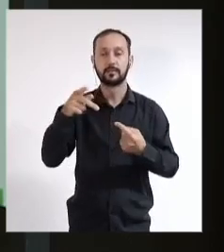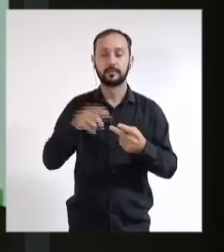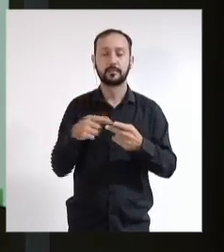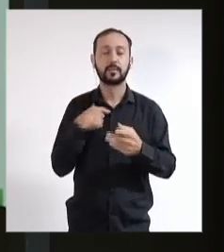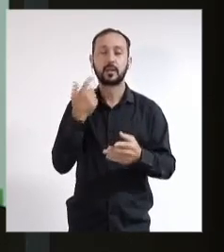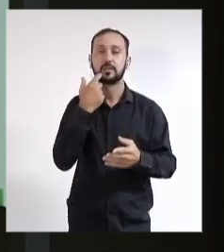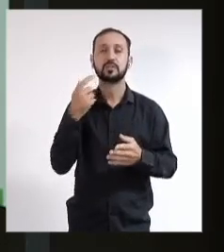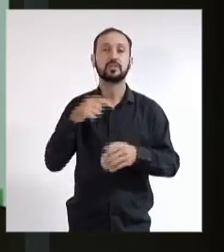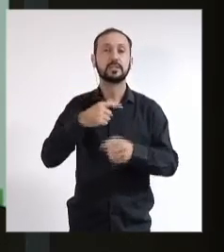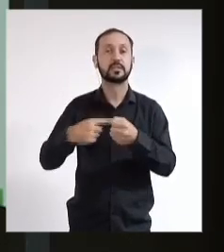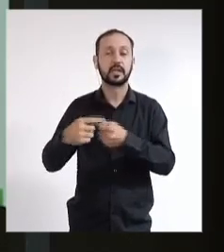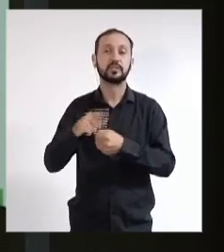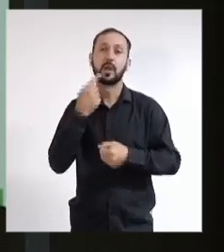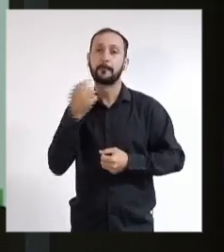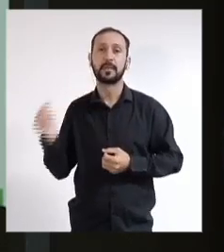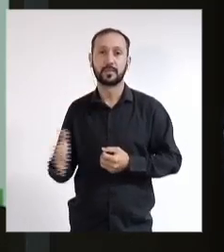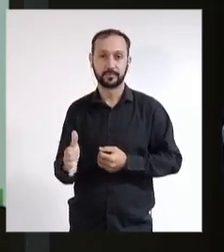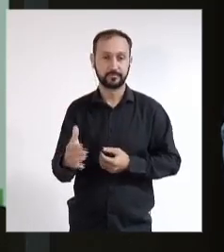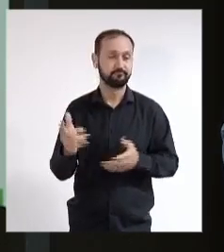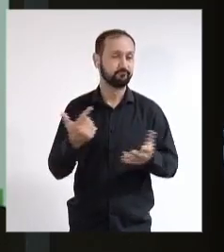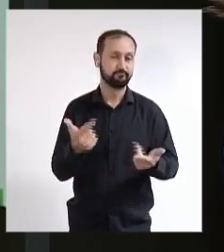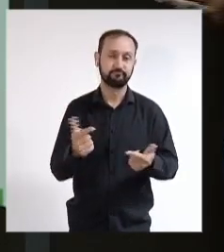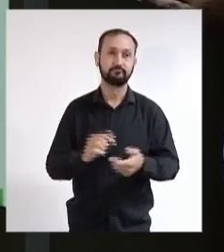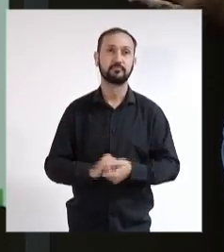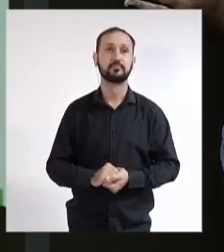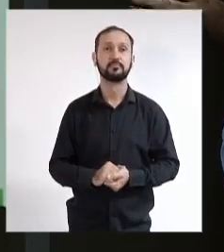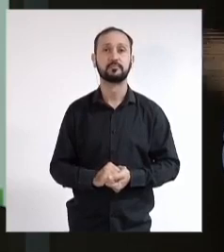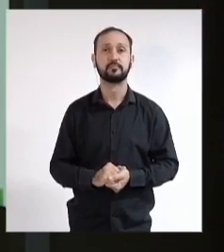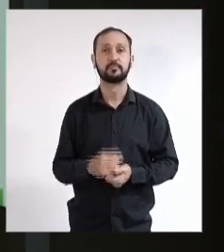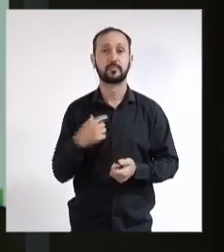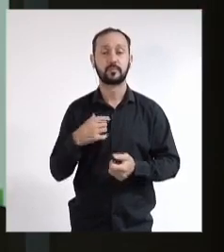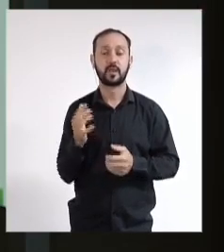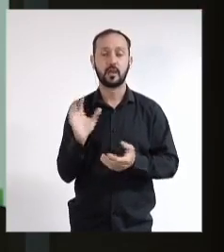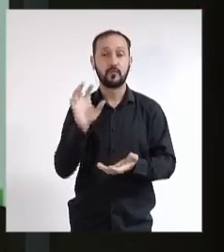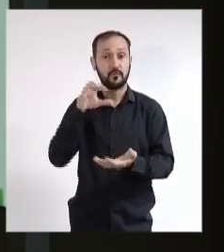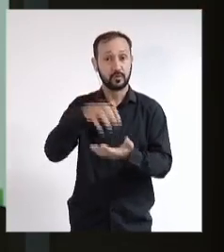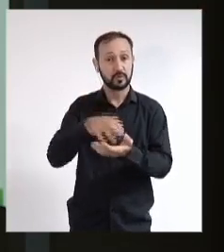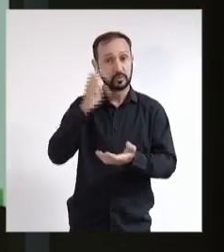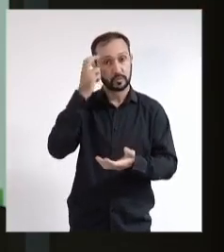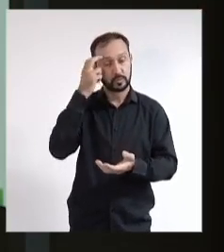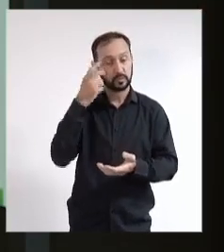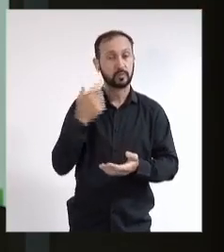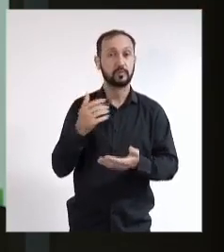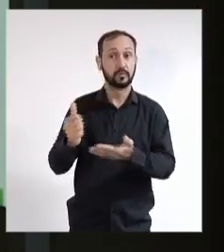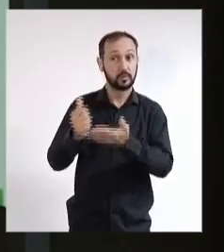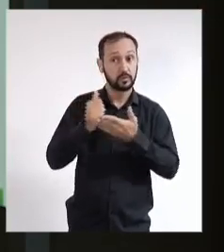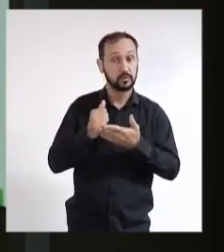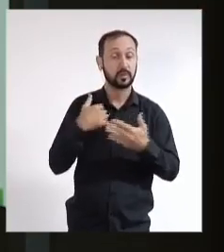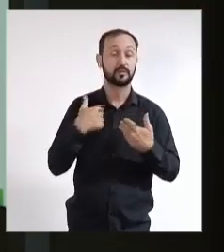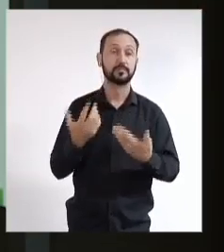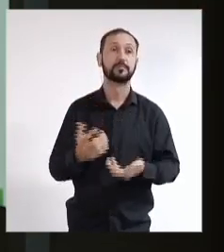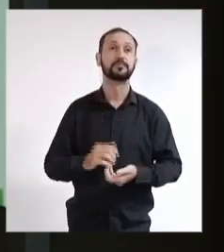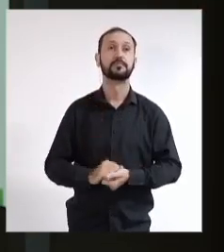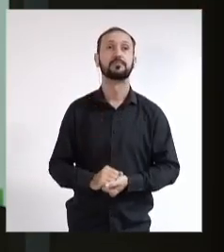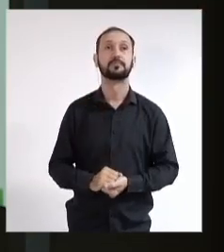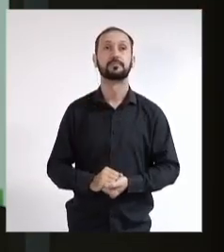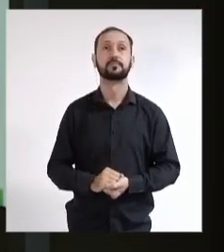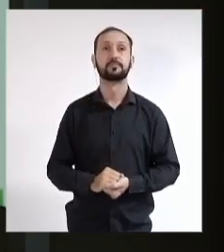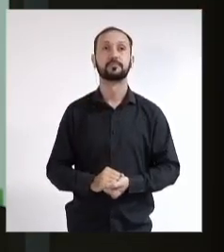que nós sabemos que tem visitação fundação de turismo é nosso parceiro nesse número e vamos tentar criar uma forma